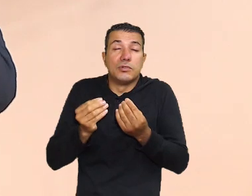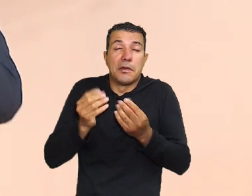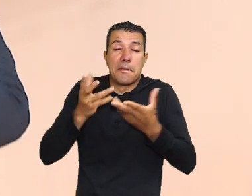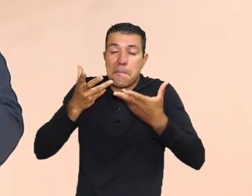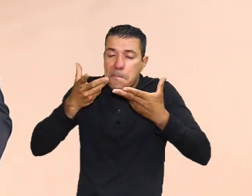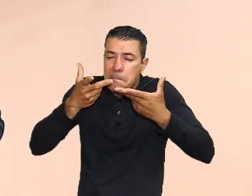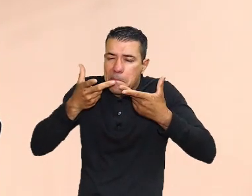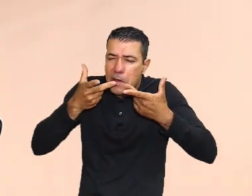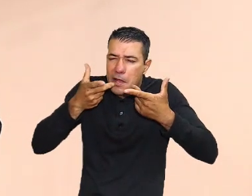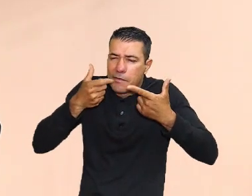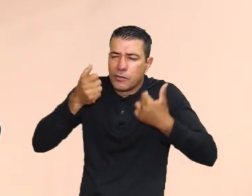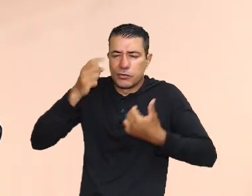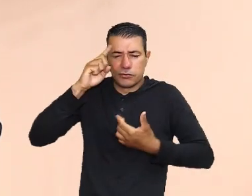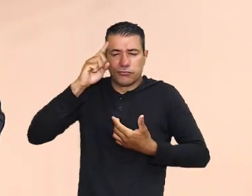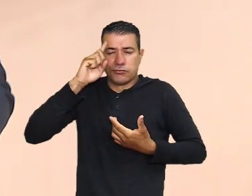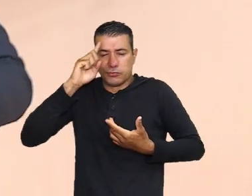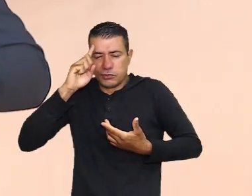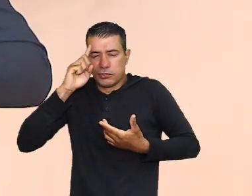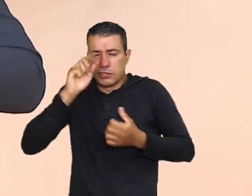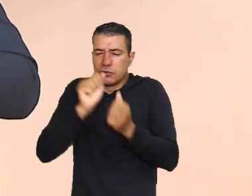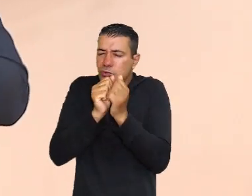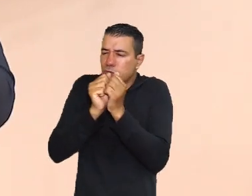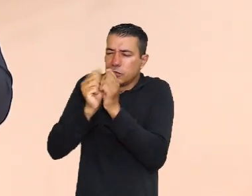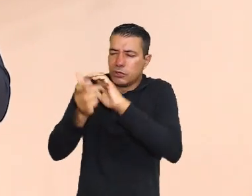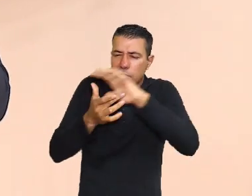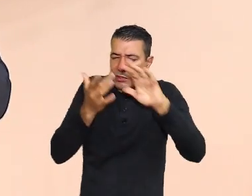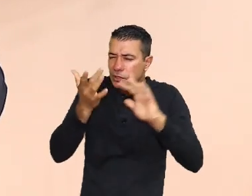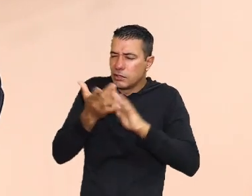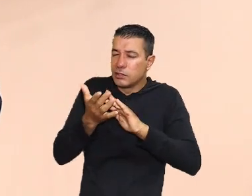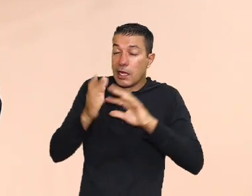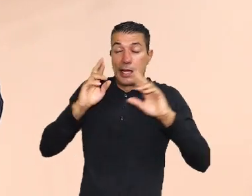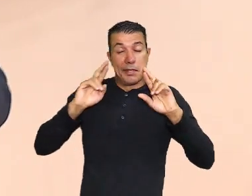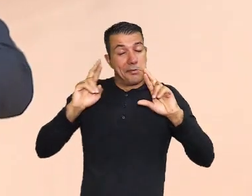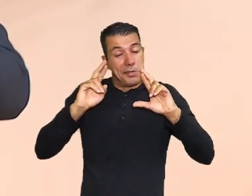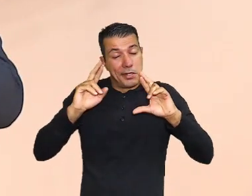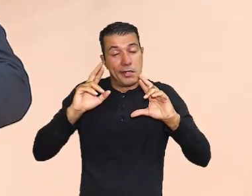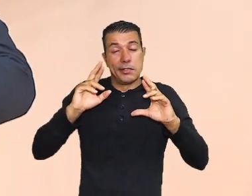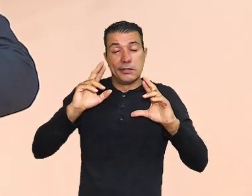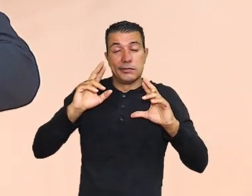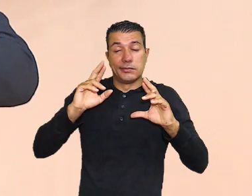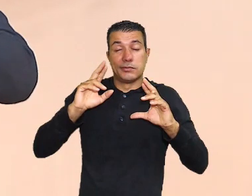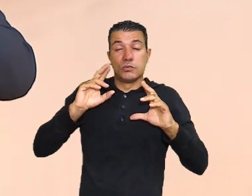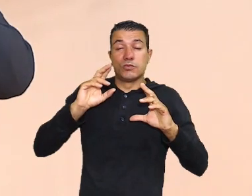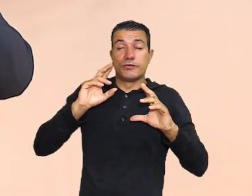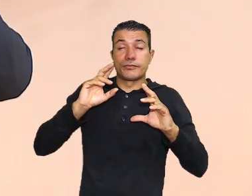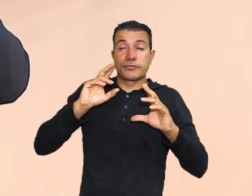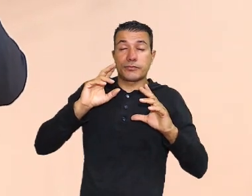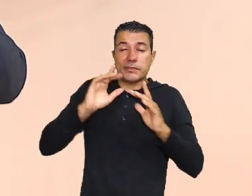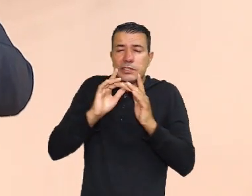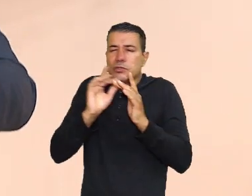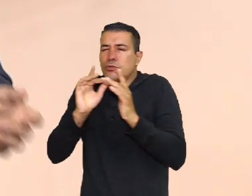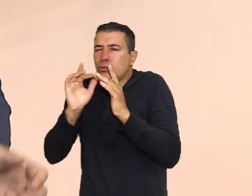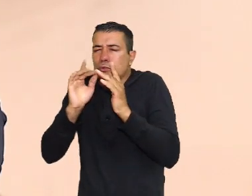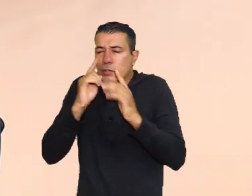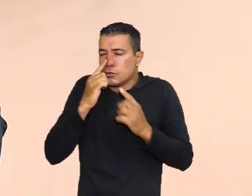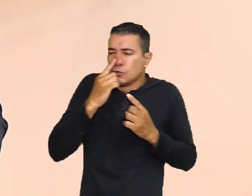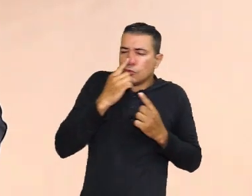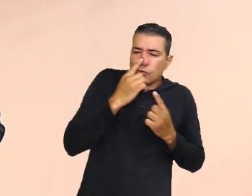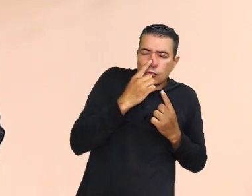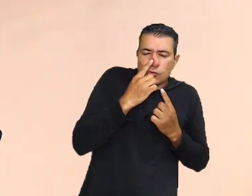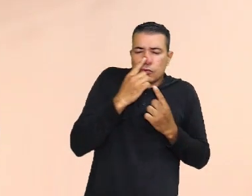grande alegria ao teu lado. E nós agradecemos pela esperança que vem deste relacionamento tão